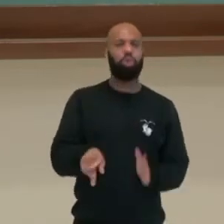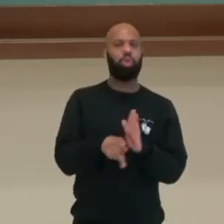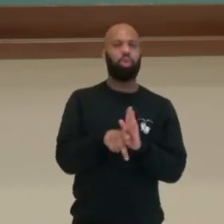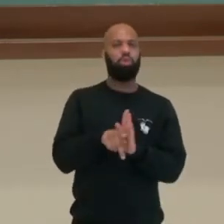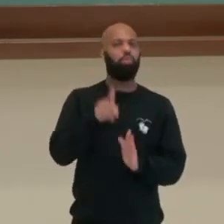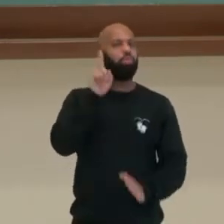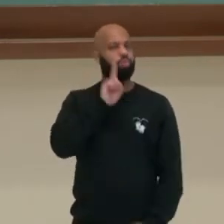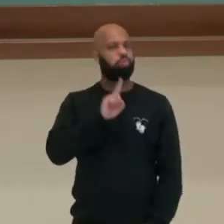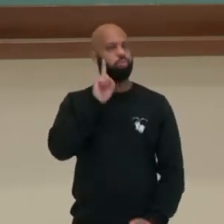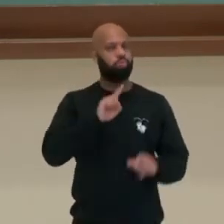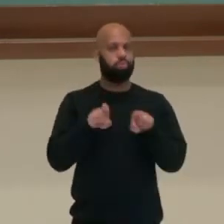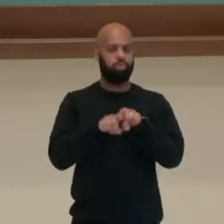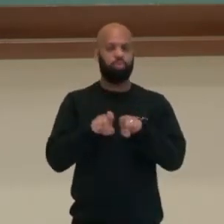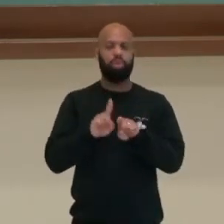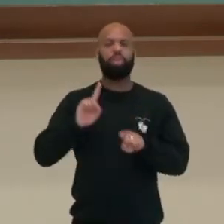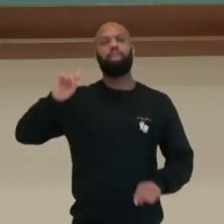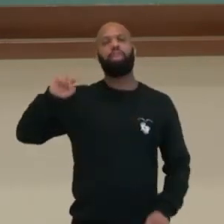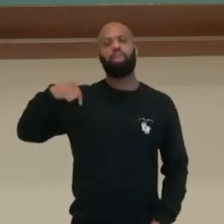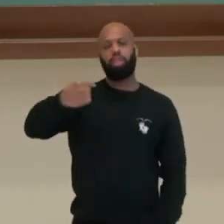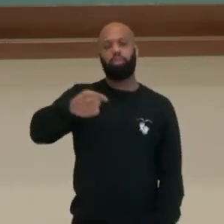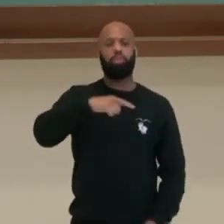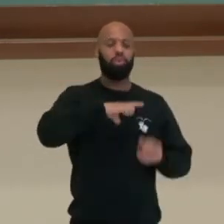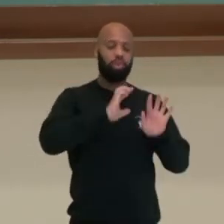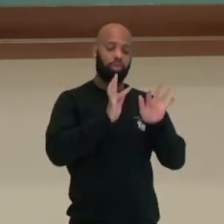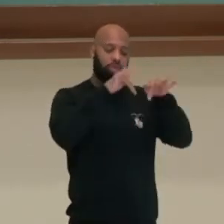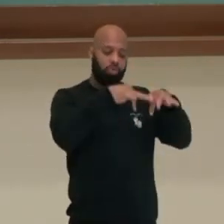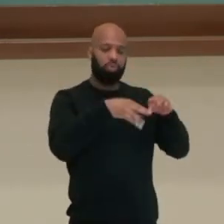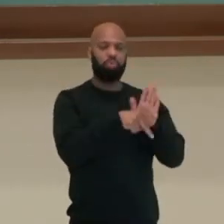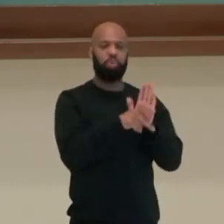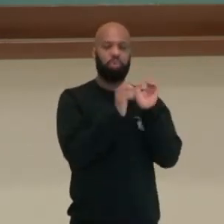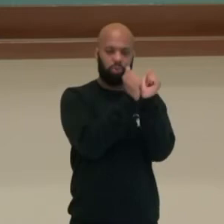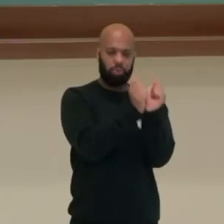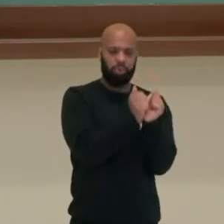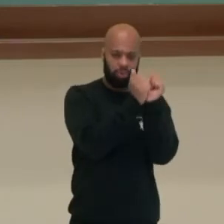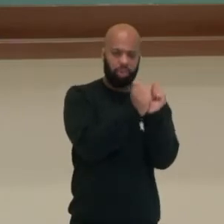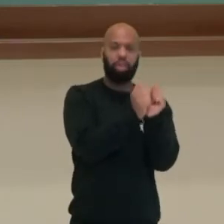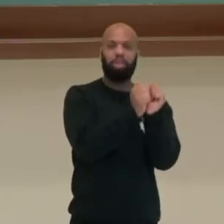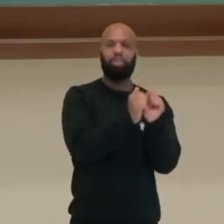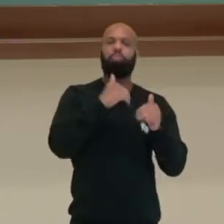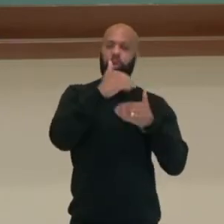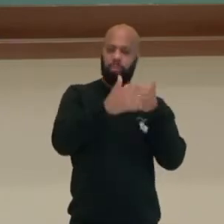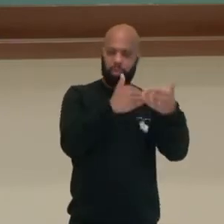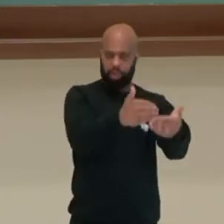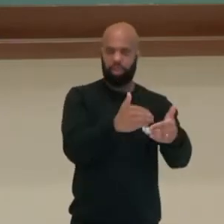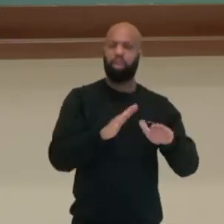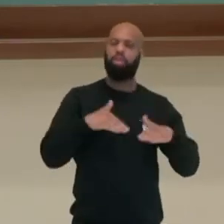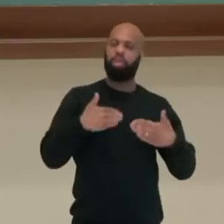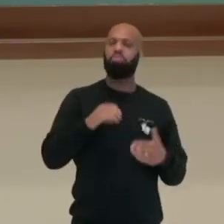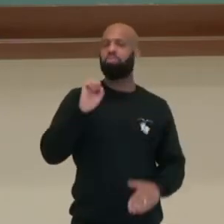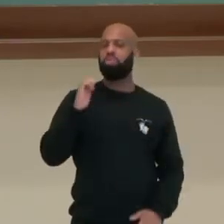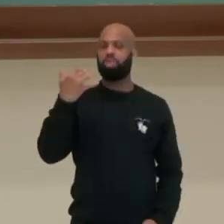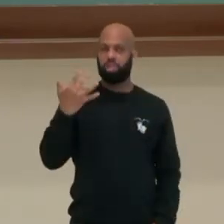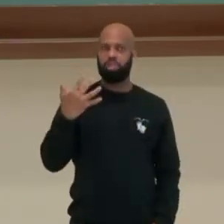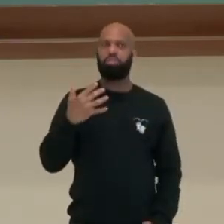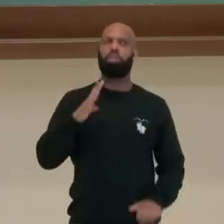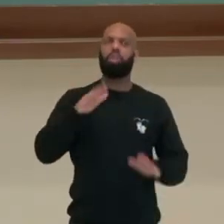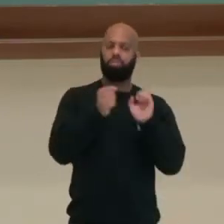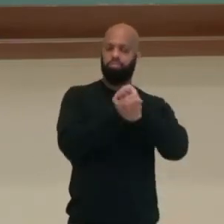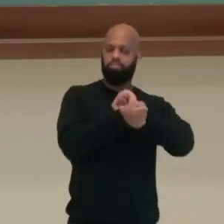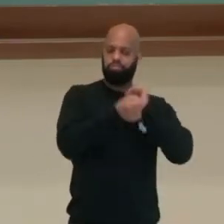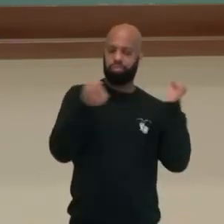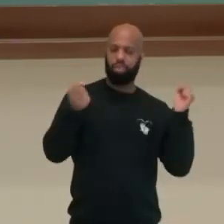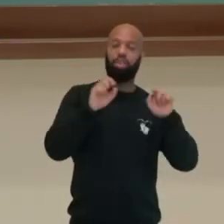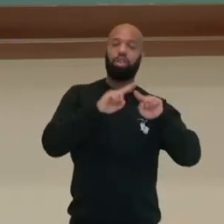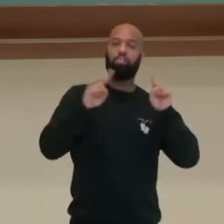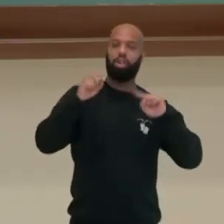tá? Depois do fim da escravidão, né, com o passar dos anos, com o passar das décadas, a região